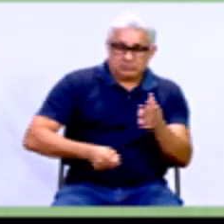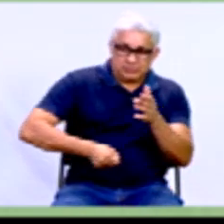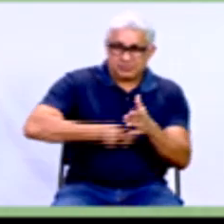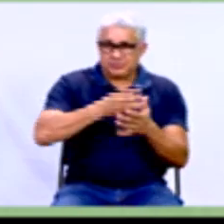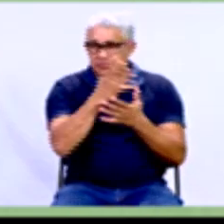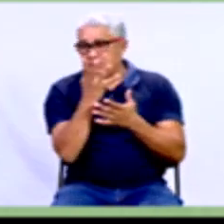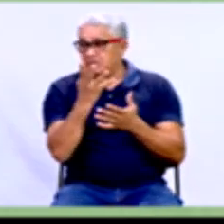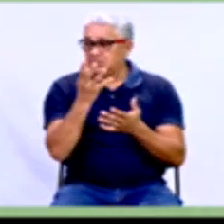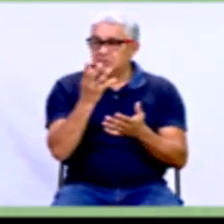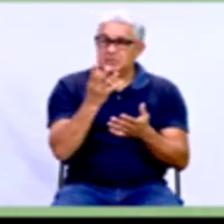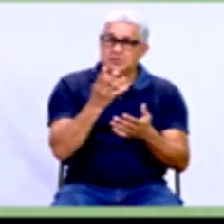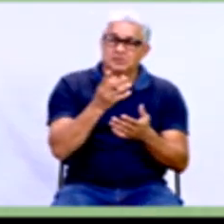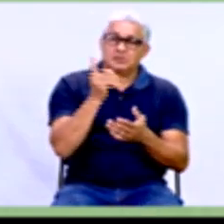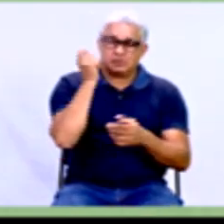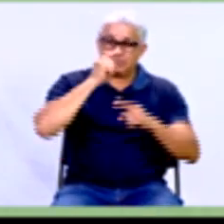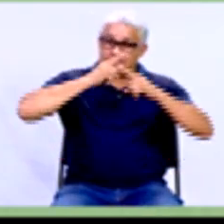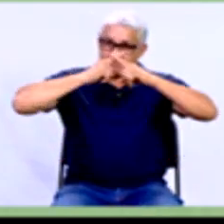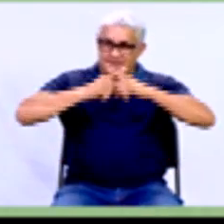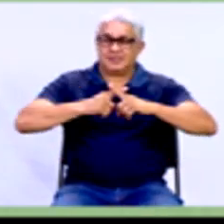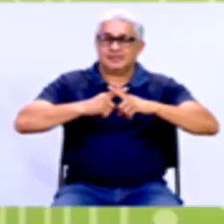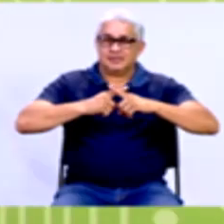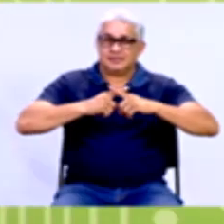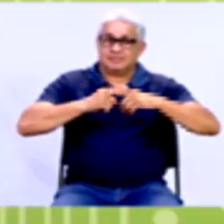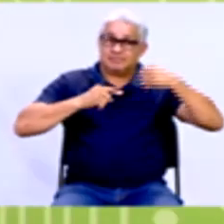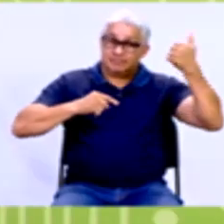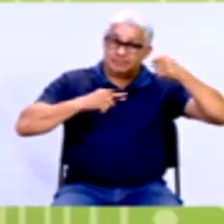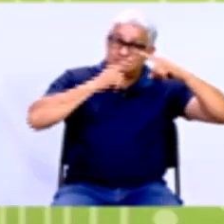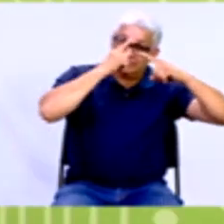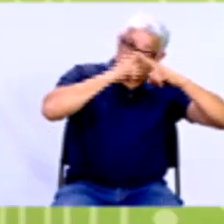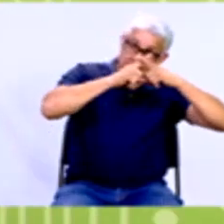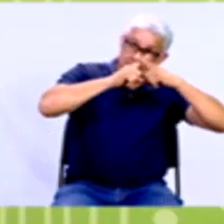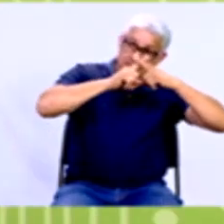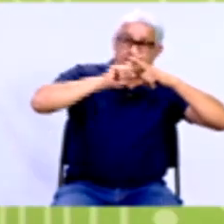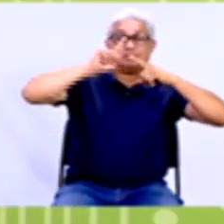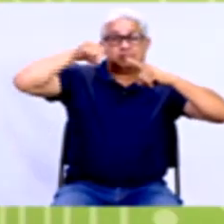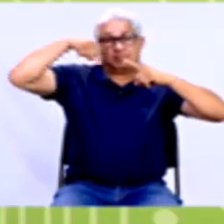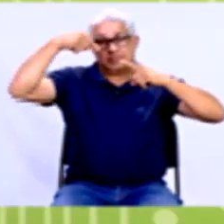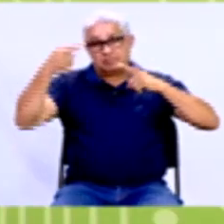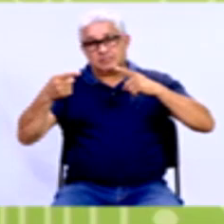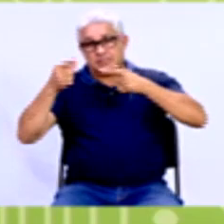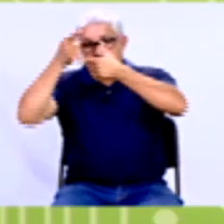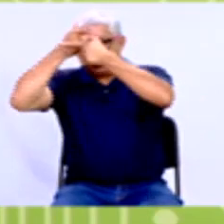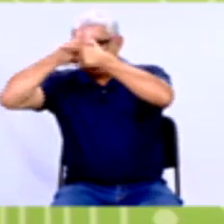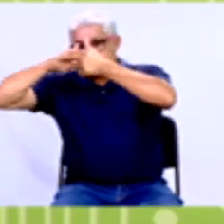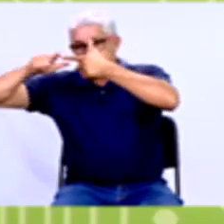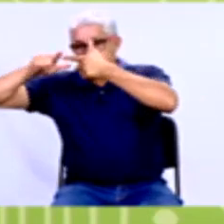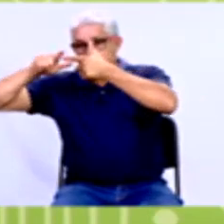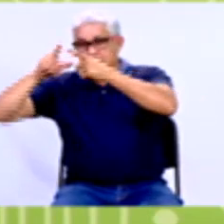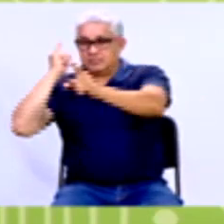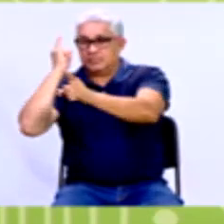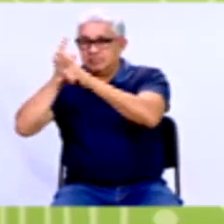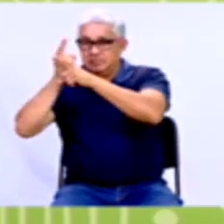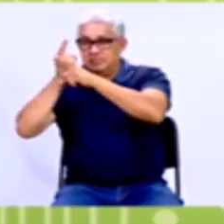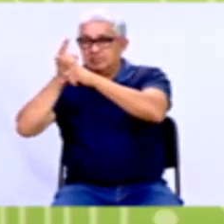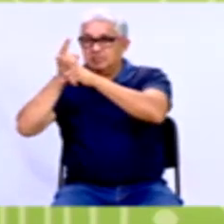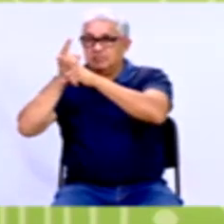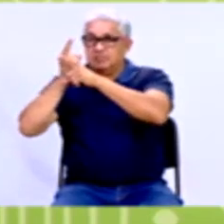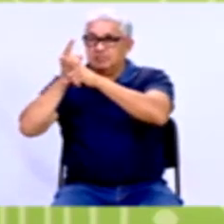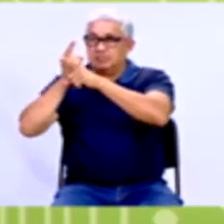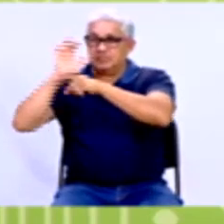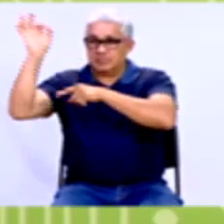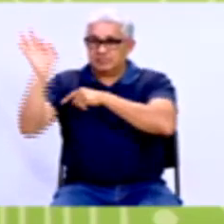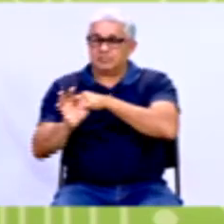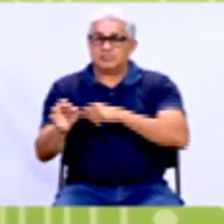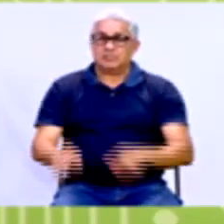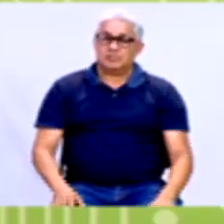gente está falando daí da multiplicação. A gente faz primeiro a multiplicação para depois fazer a divisão e encontrar o percentual. Tem